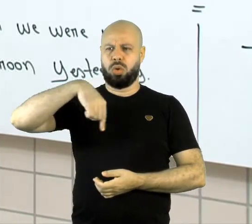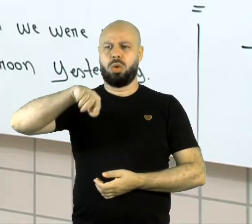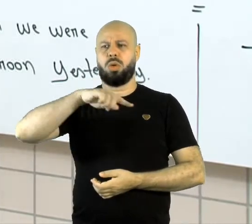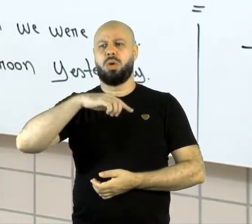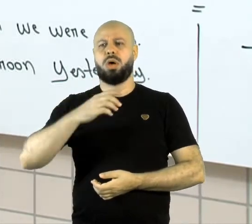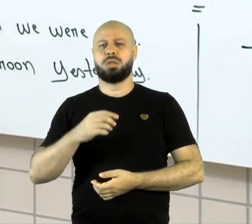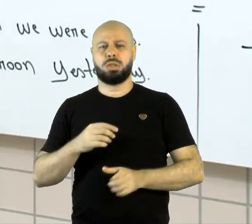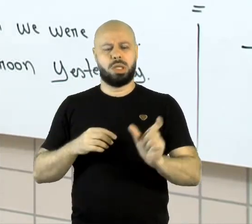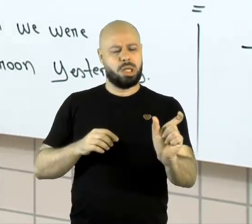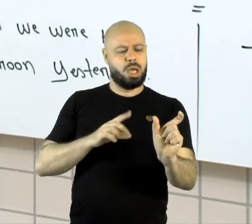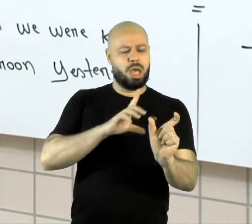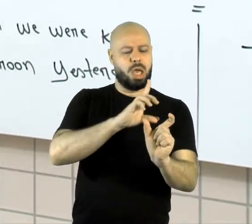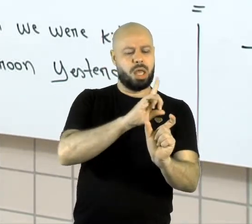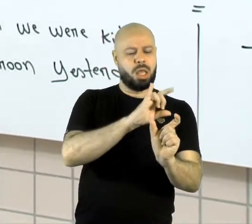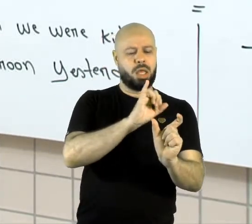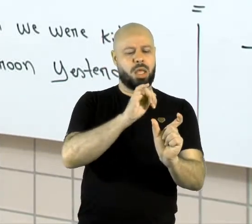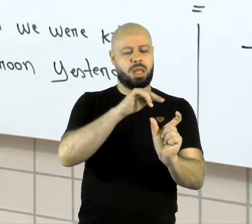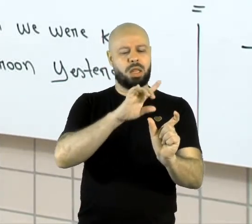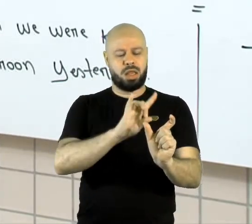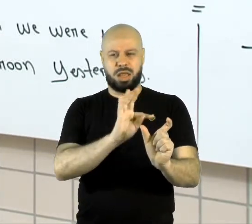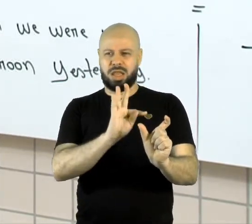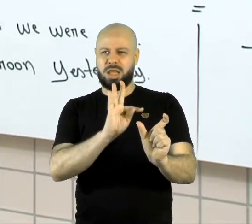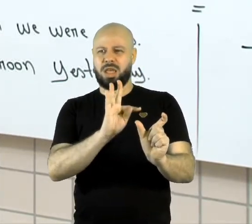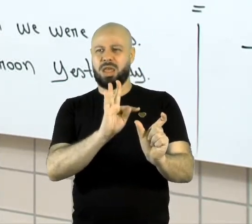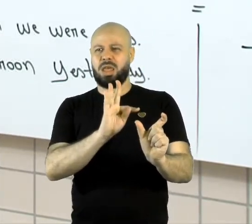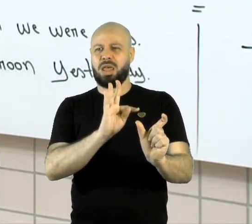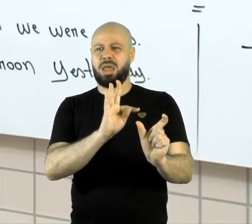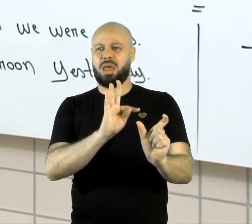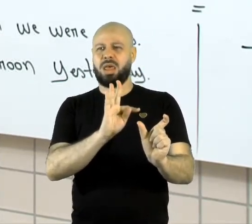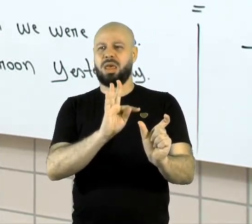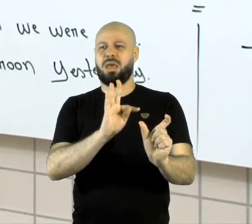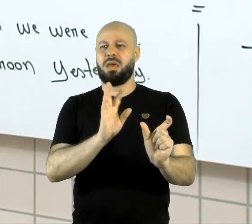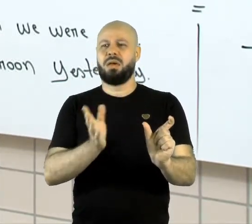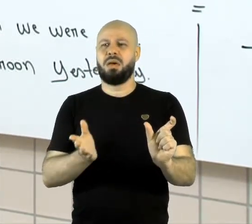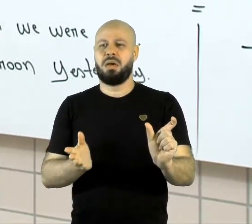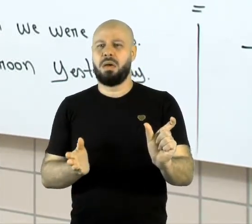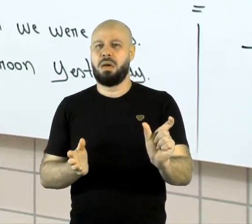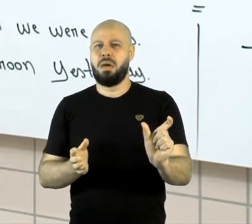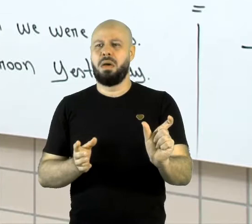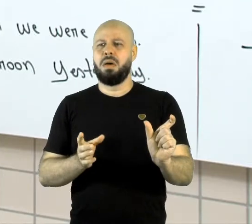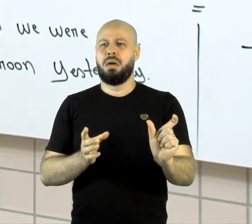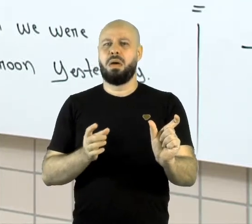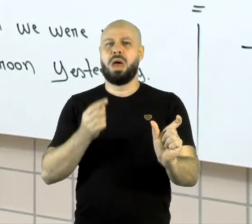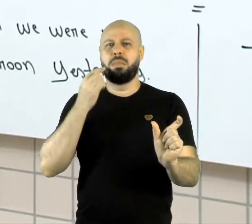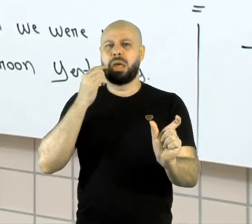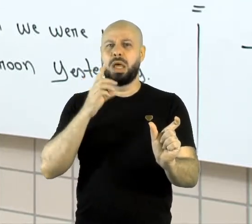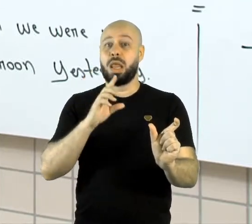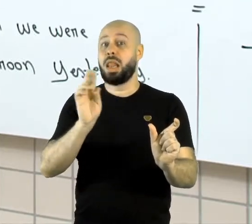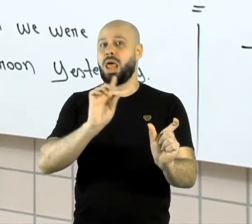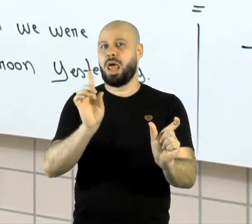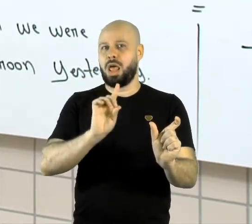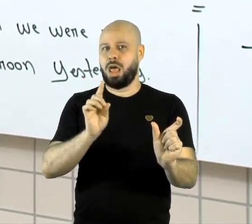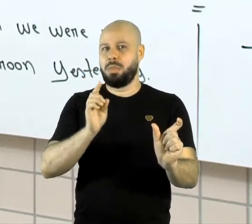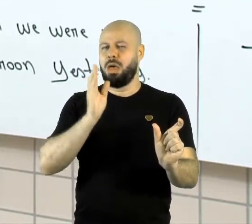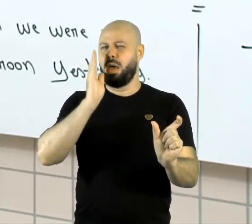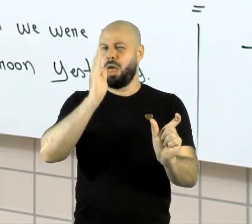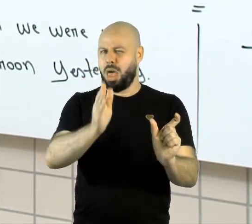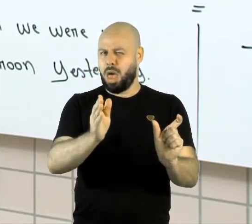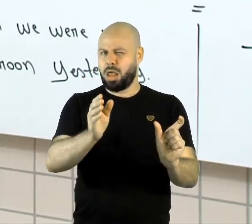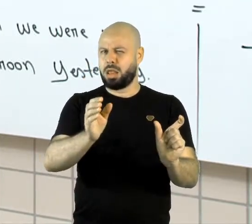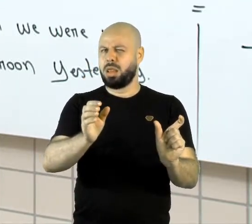aqui na contração, didn't. Eu usei agora ele de forma reta.